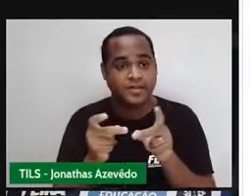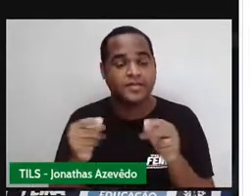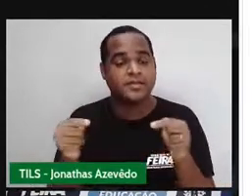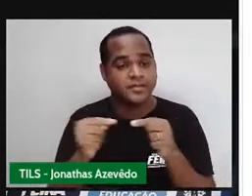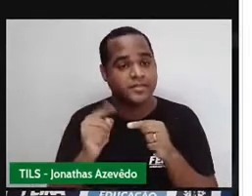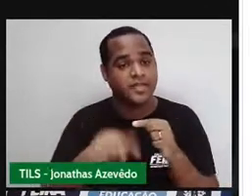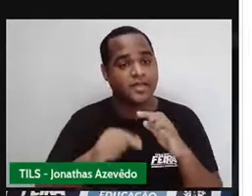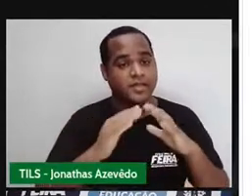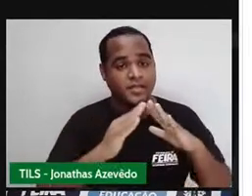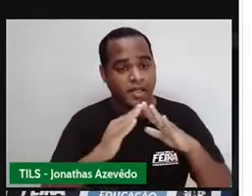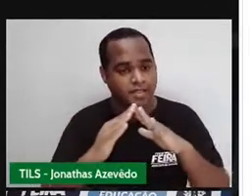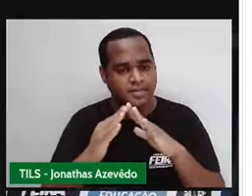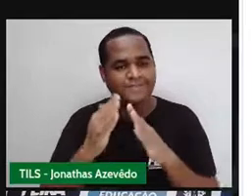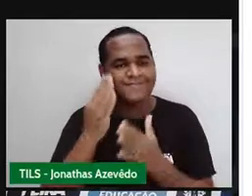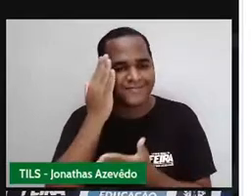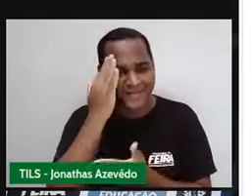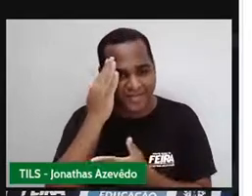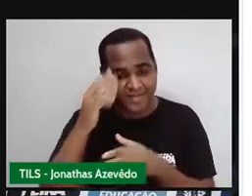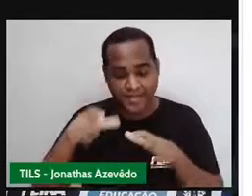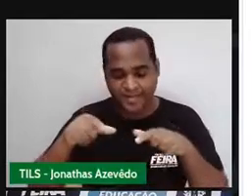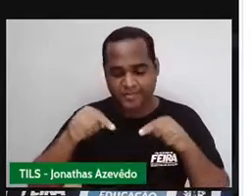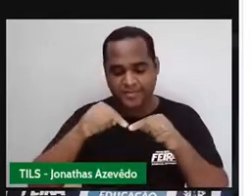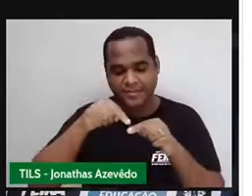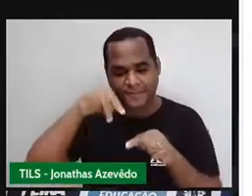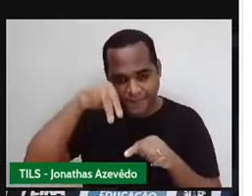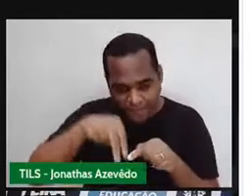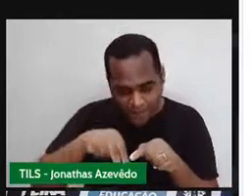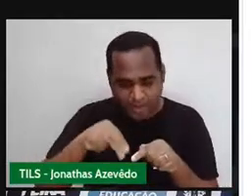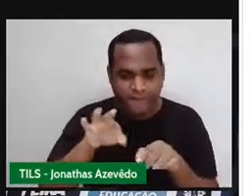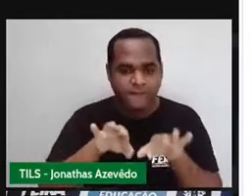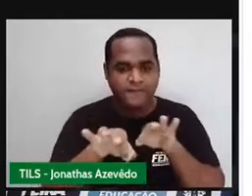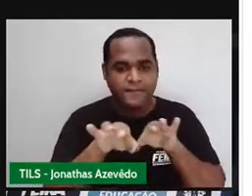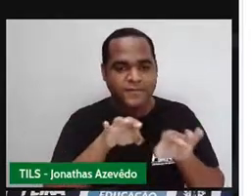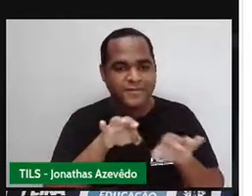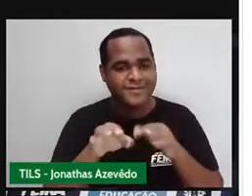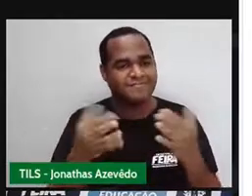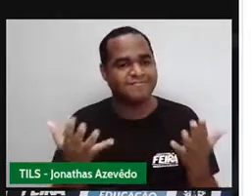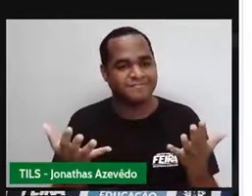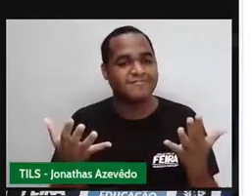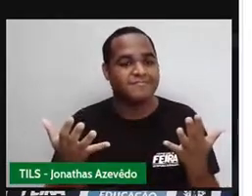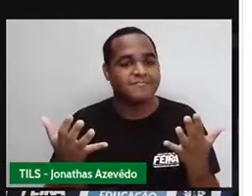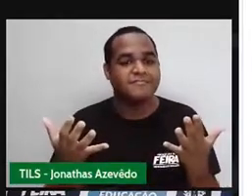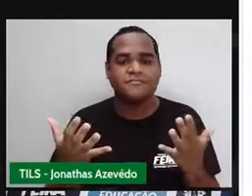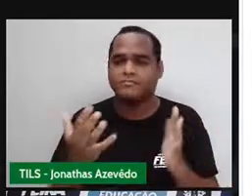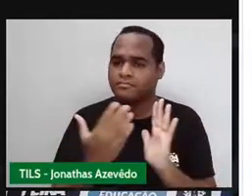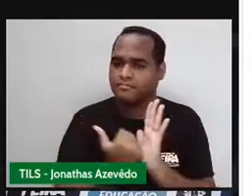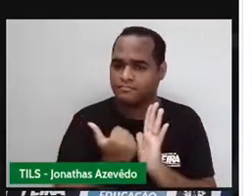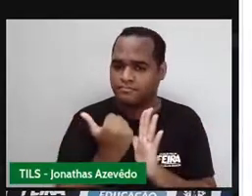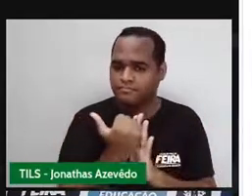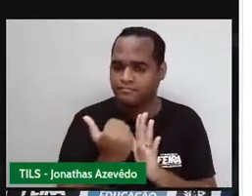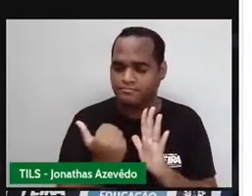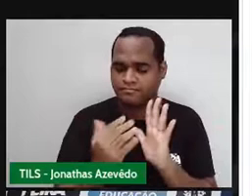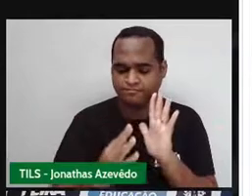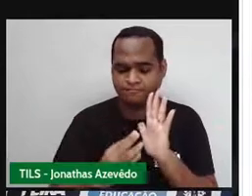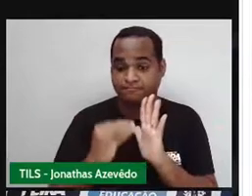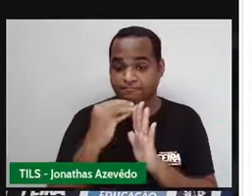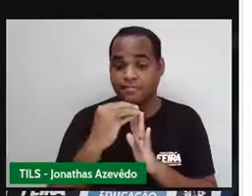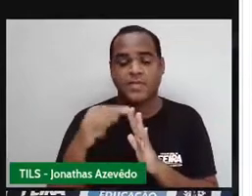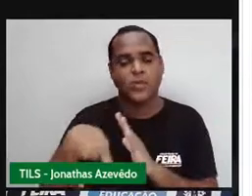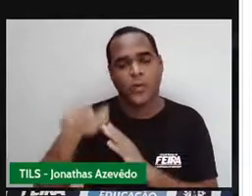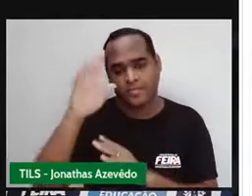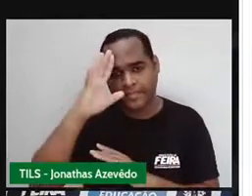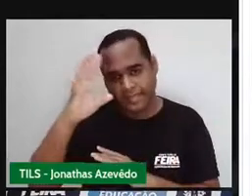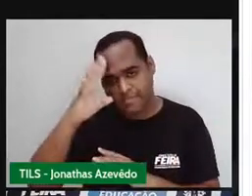venda de casas quando elas ainda estão na planta no projeto né mas então a gente vai pensar